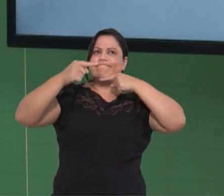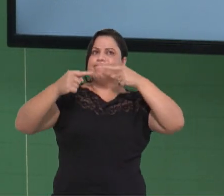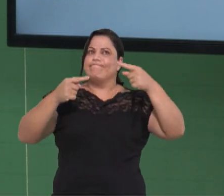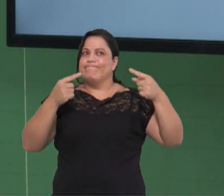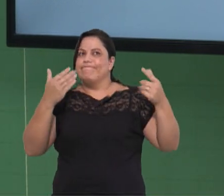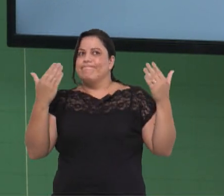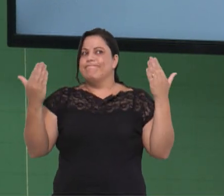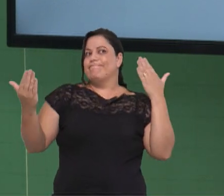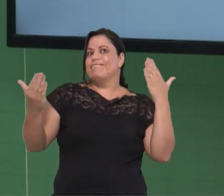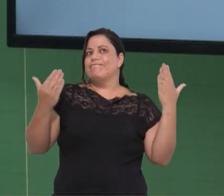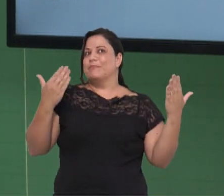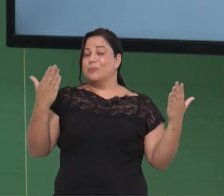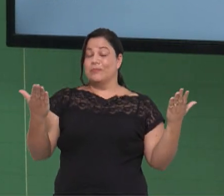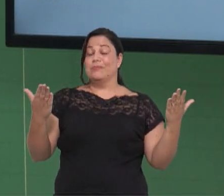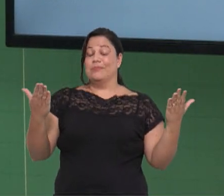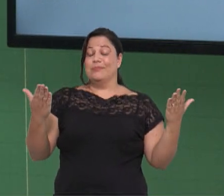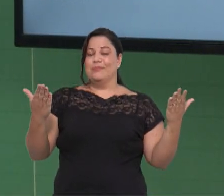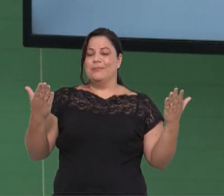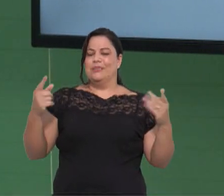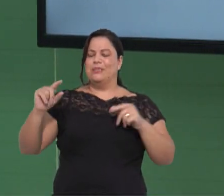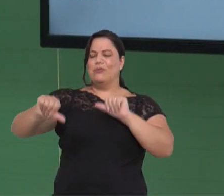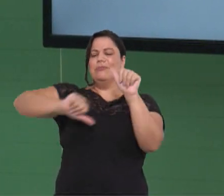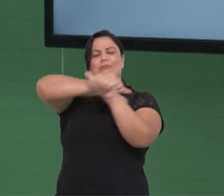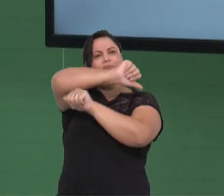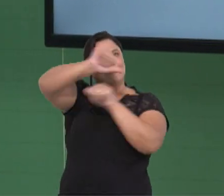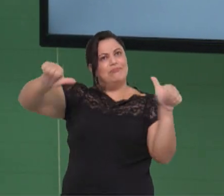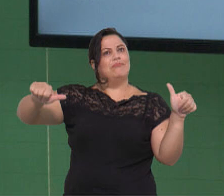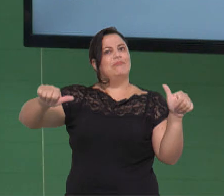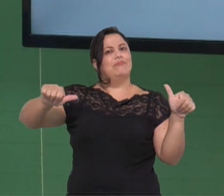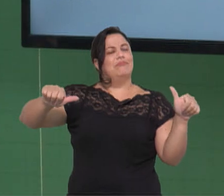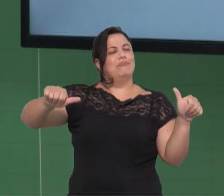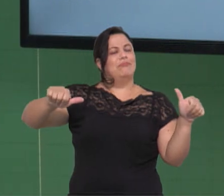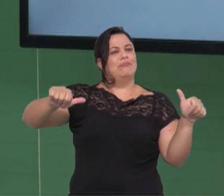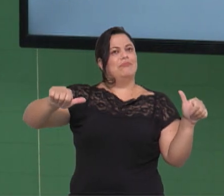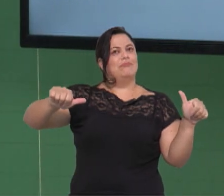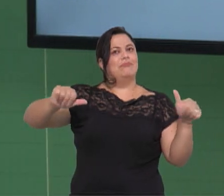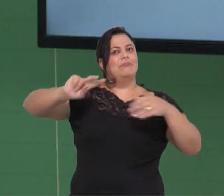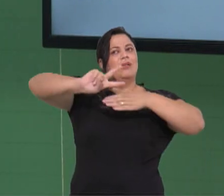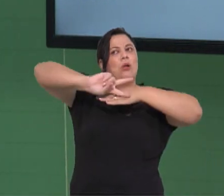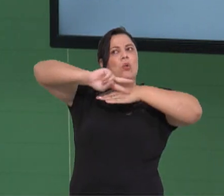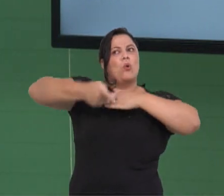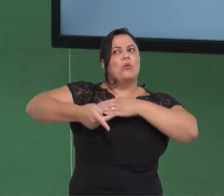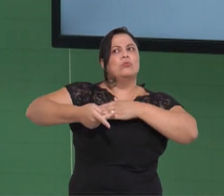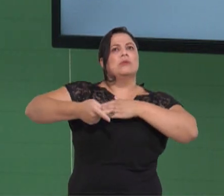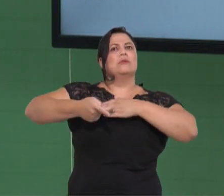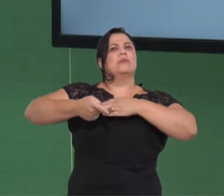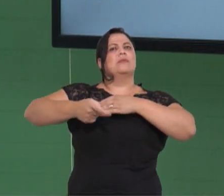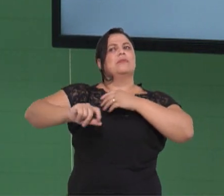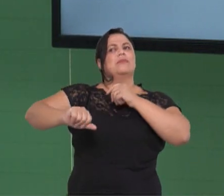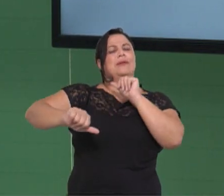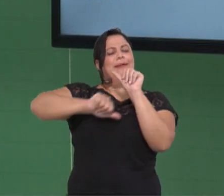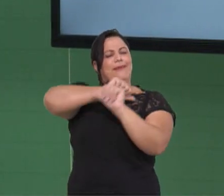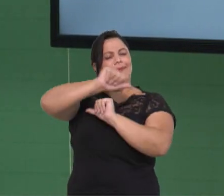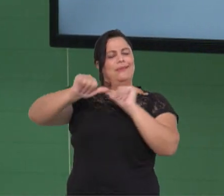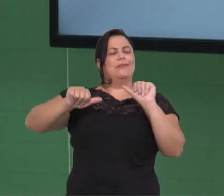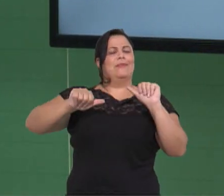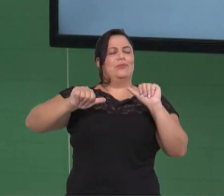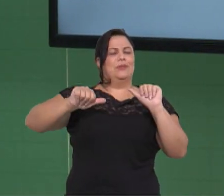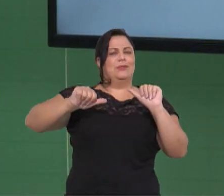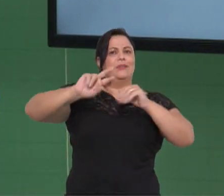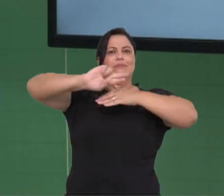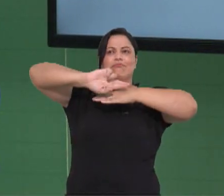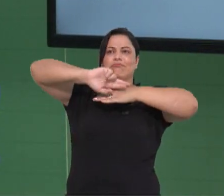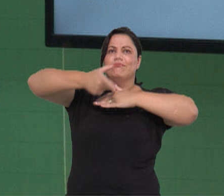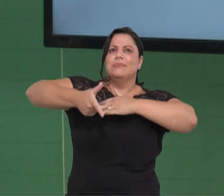uma grande mudança. E como consequência dessa mudança, né,